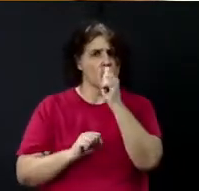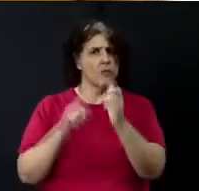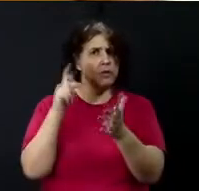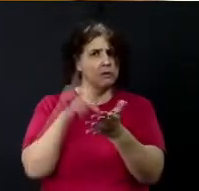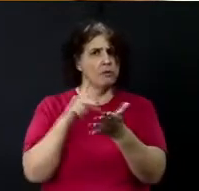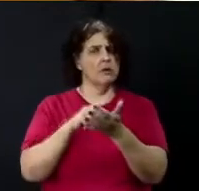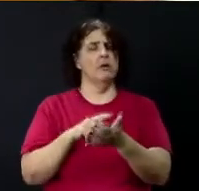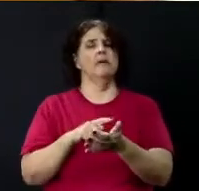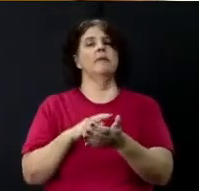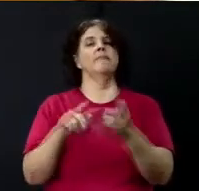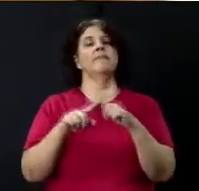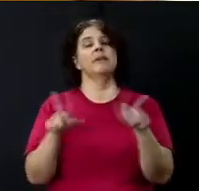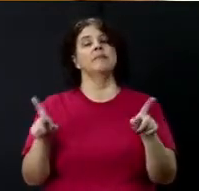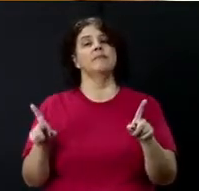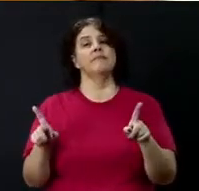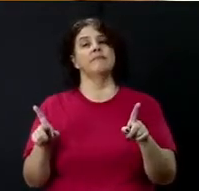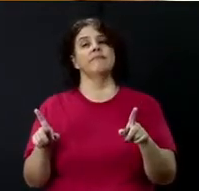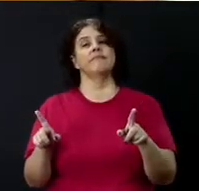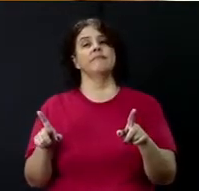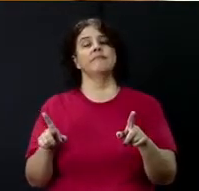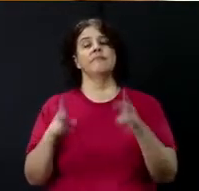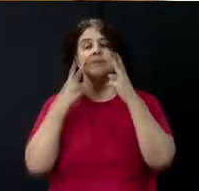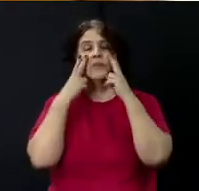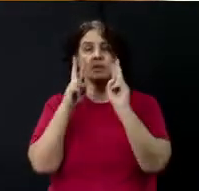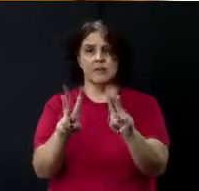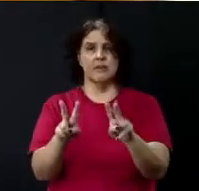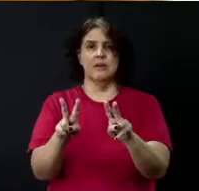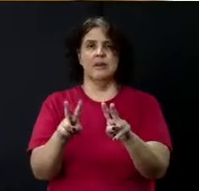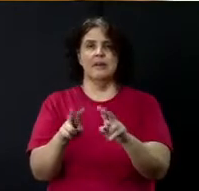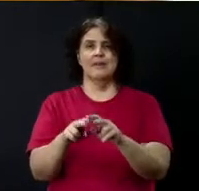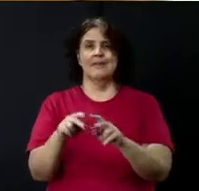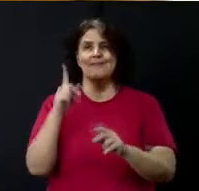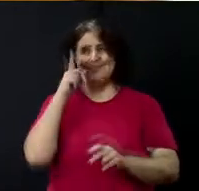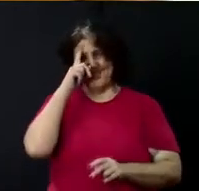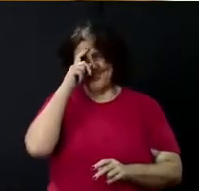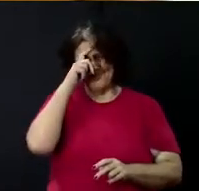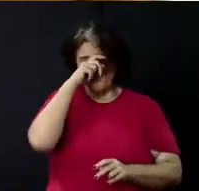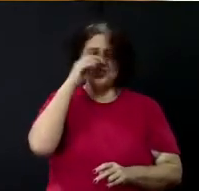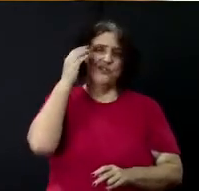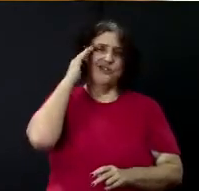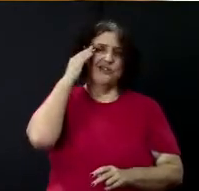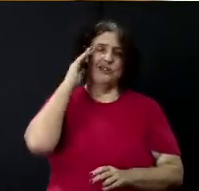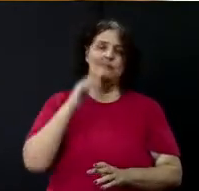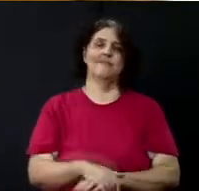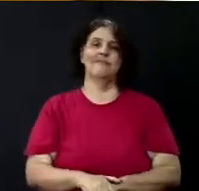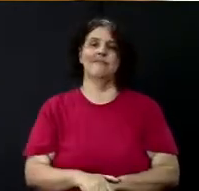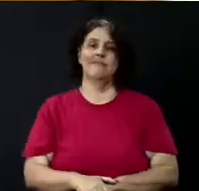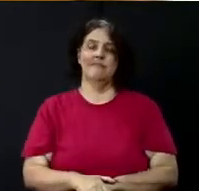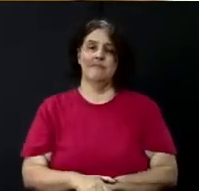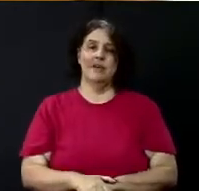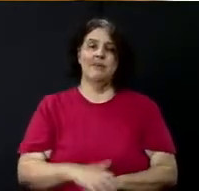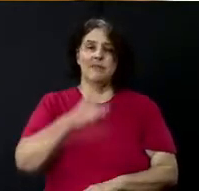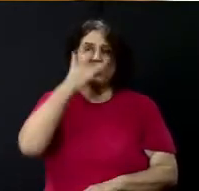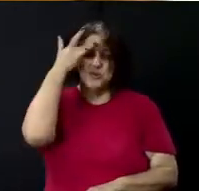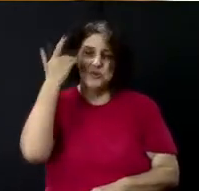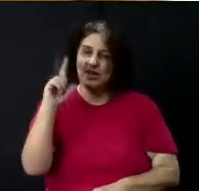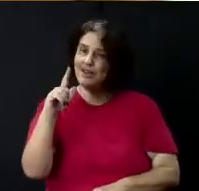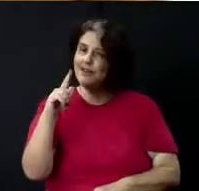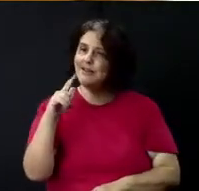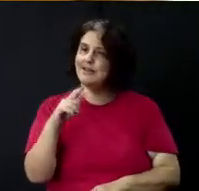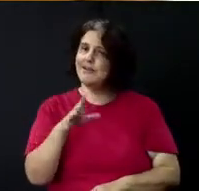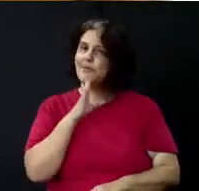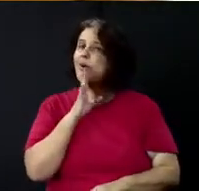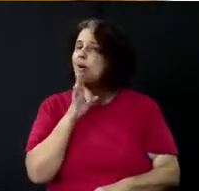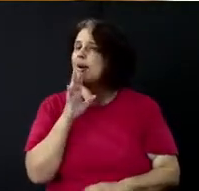real, mas é um testemunho difícil de ser compreendido por quem não foi salvo ainda.